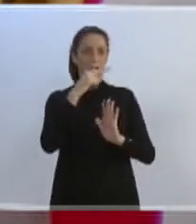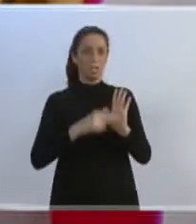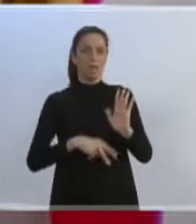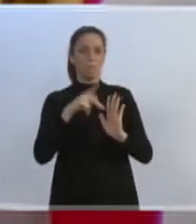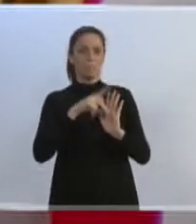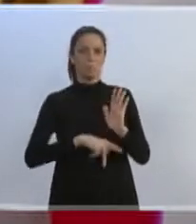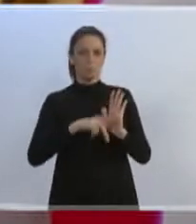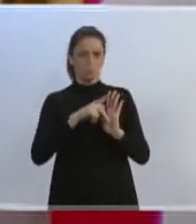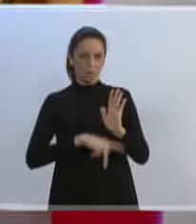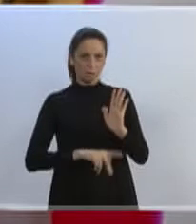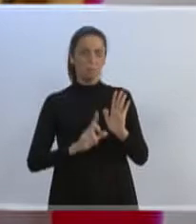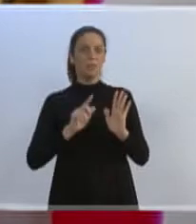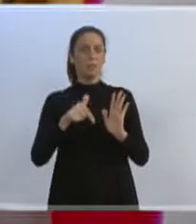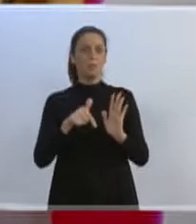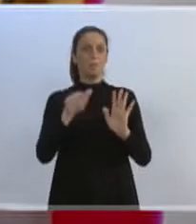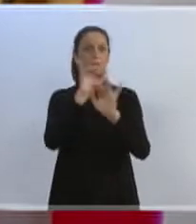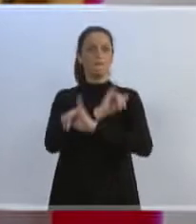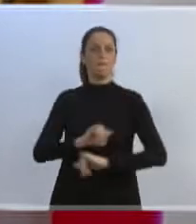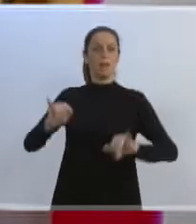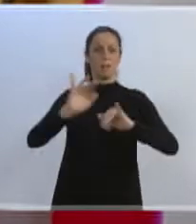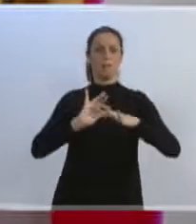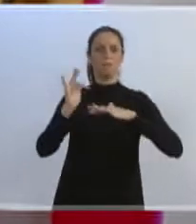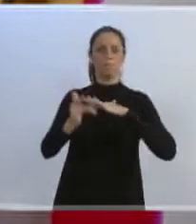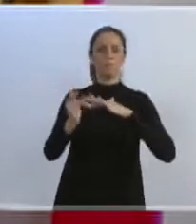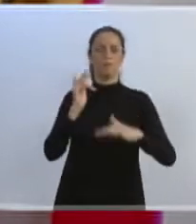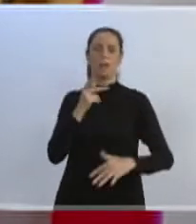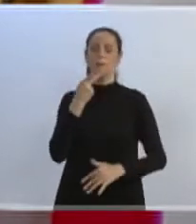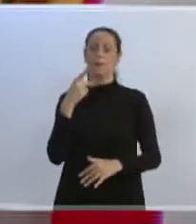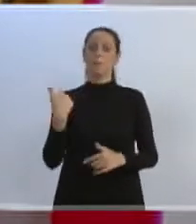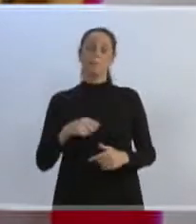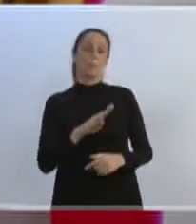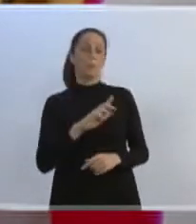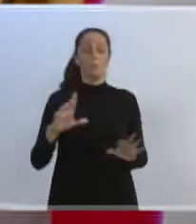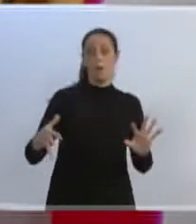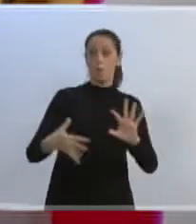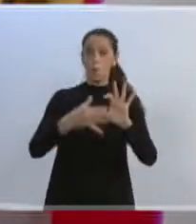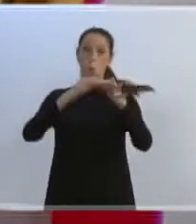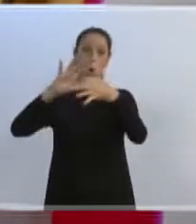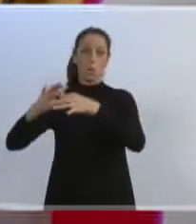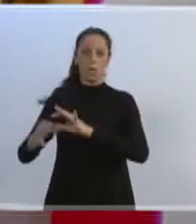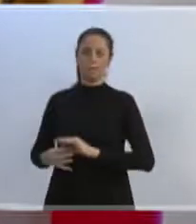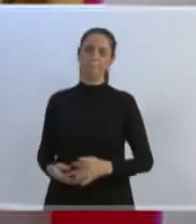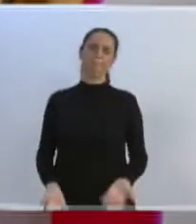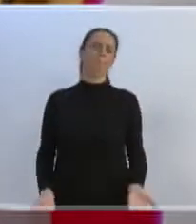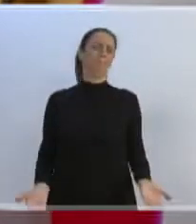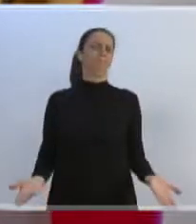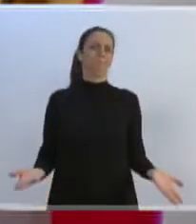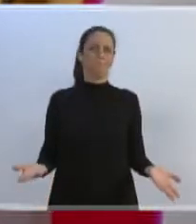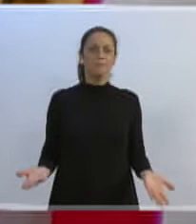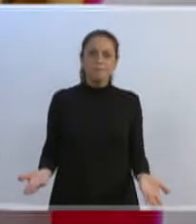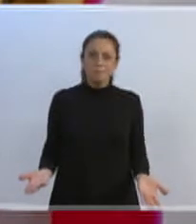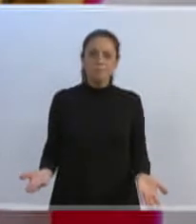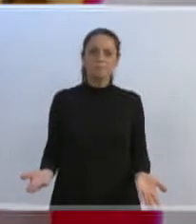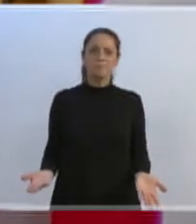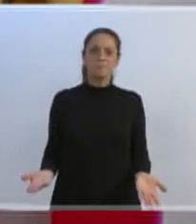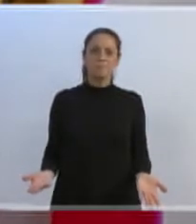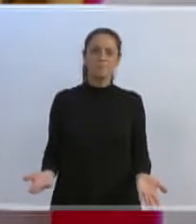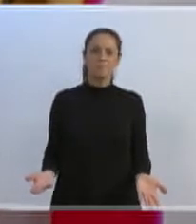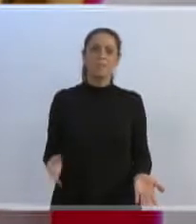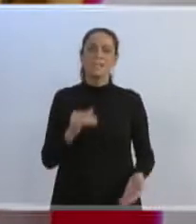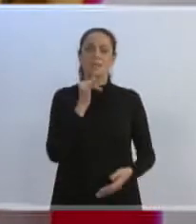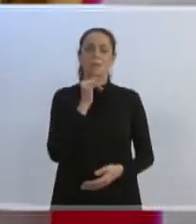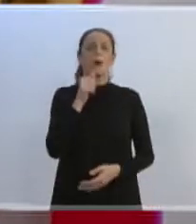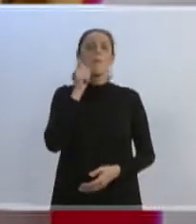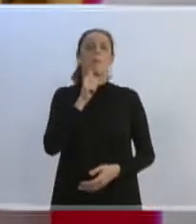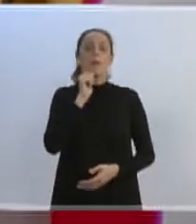aparecer na mídia, né? E ainda fala muito em conectar Blumenau. Olha só, né? Quando eu me refiro à minha entrada, é para as